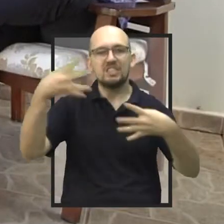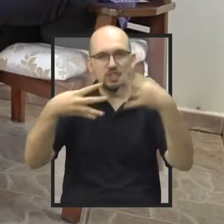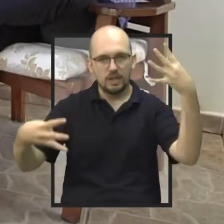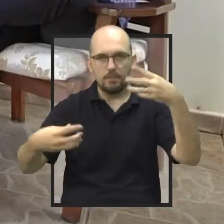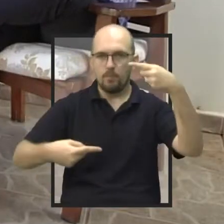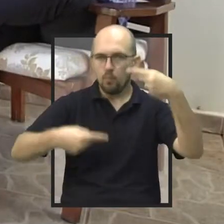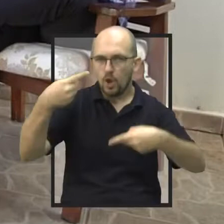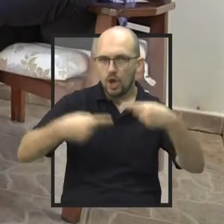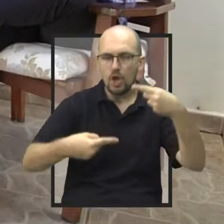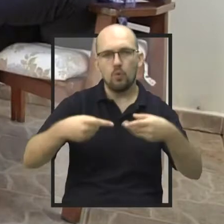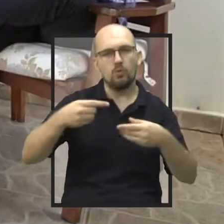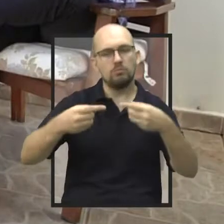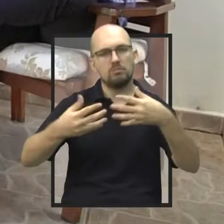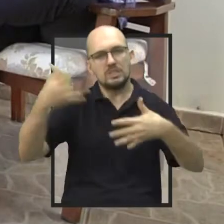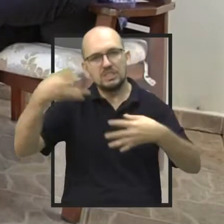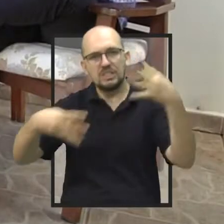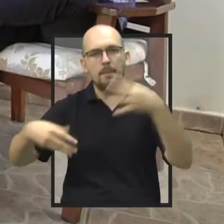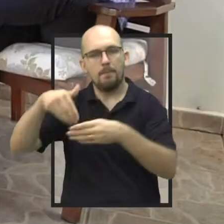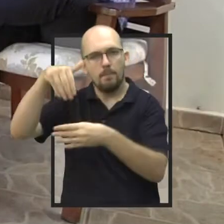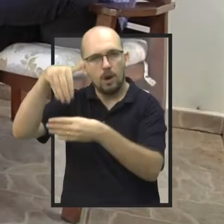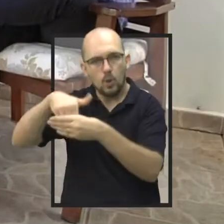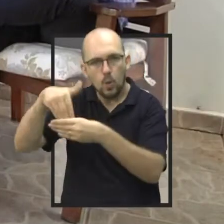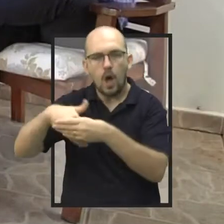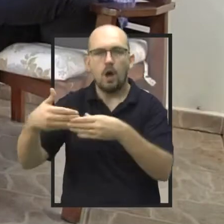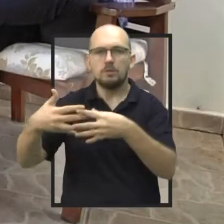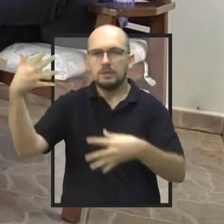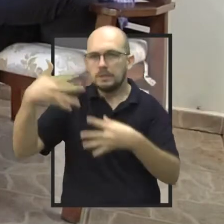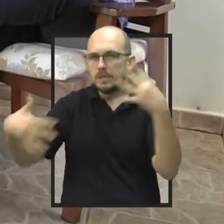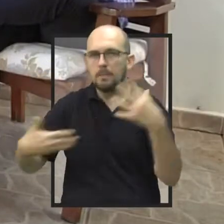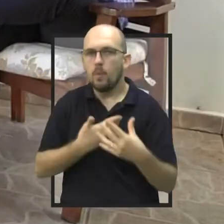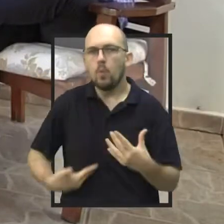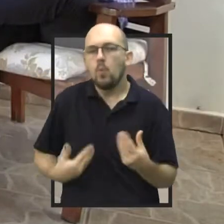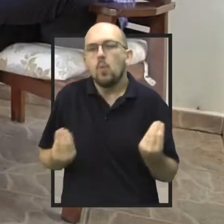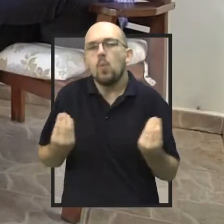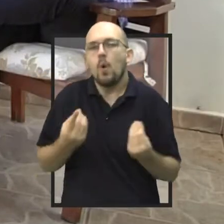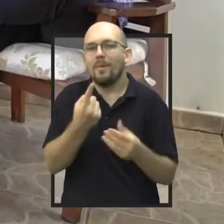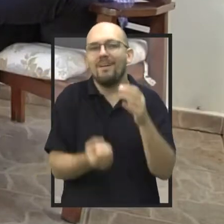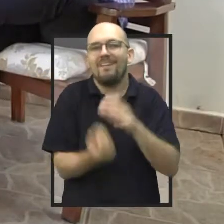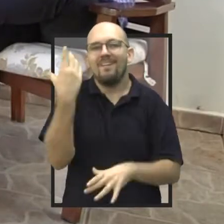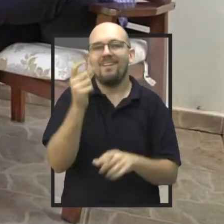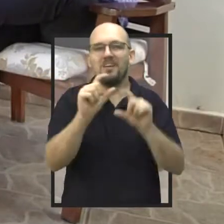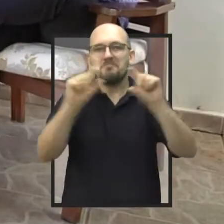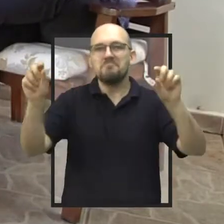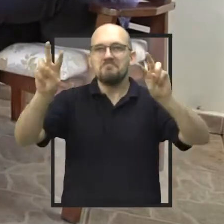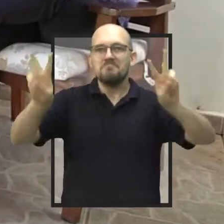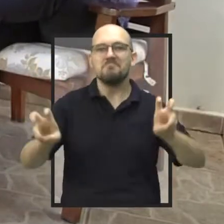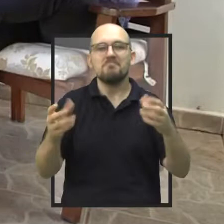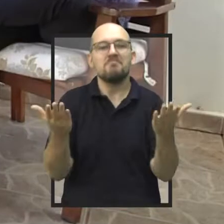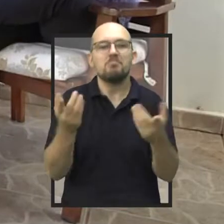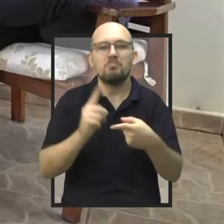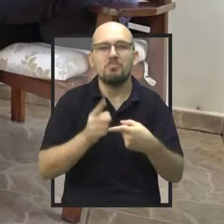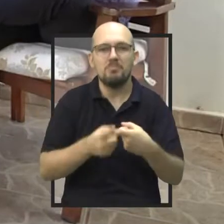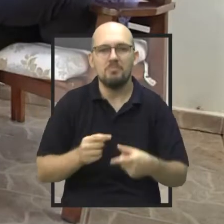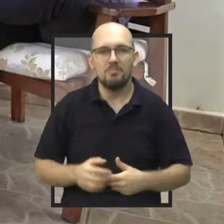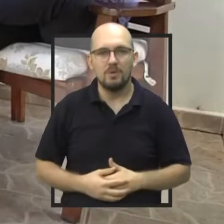eleitoral e de governo? Como é que surgiu já esse título, O Brasil que Sonhei?